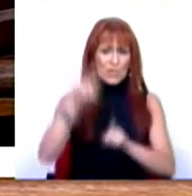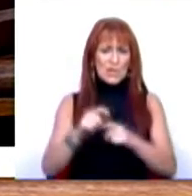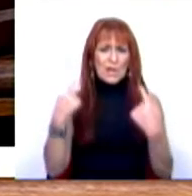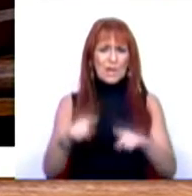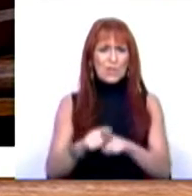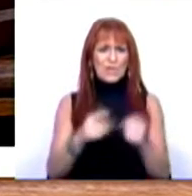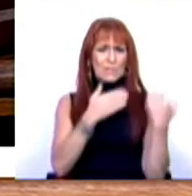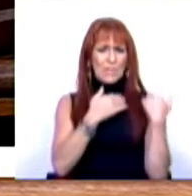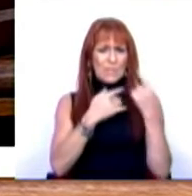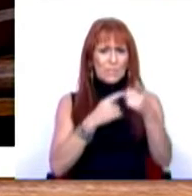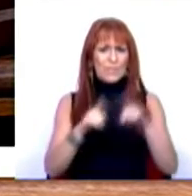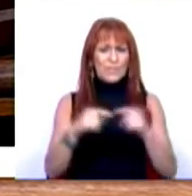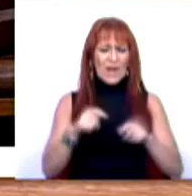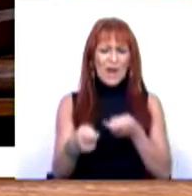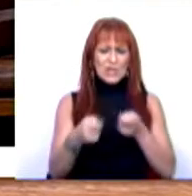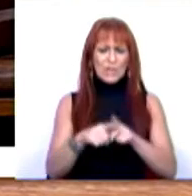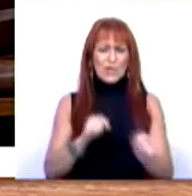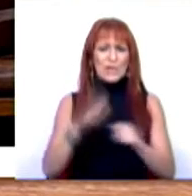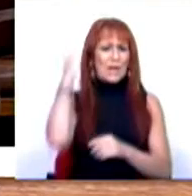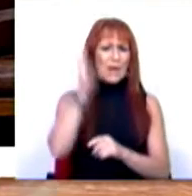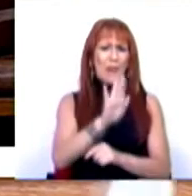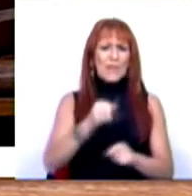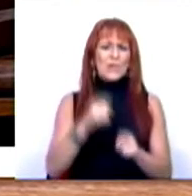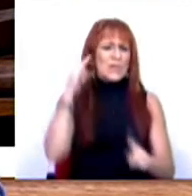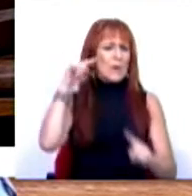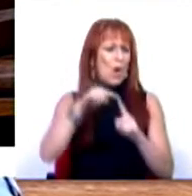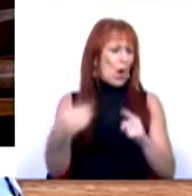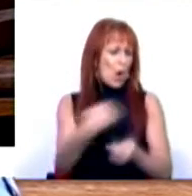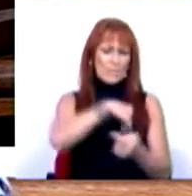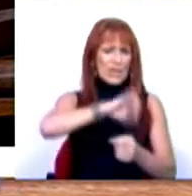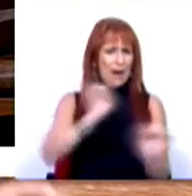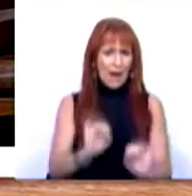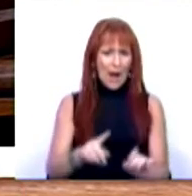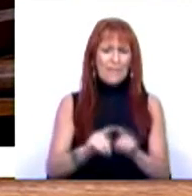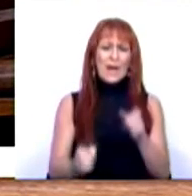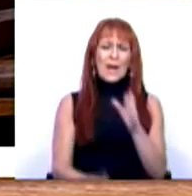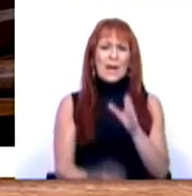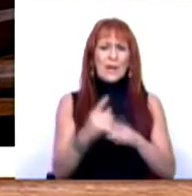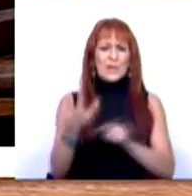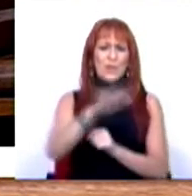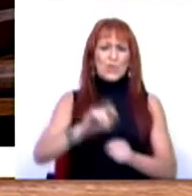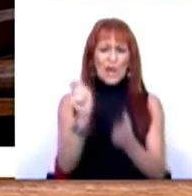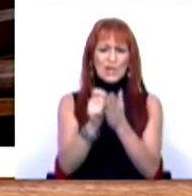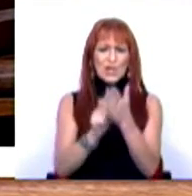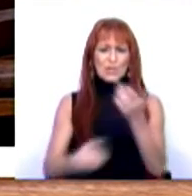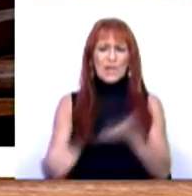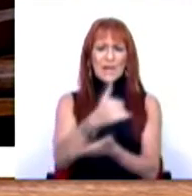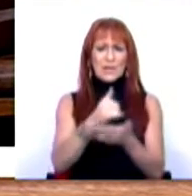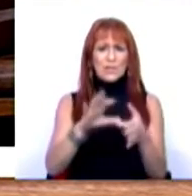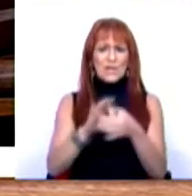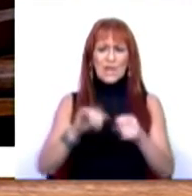detenção responsável, à gestão dos alojamentos sem fins lucrativos, à criação nacional de um registro das